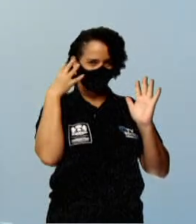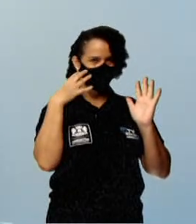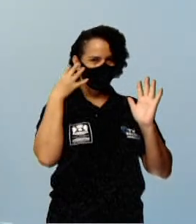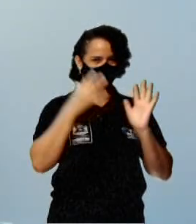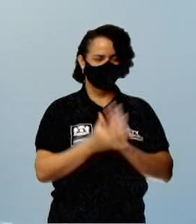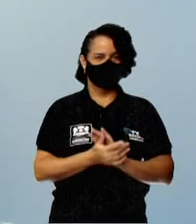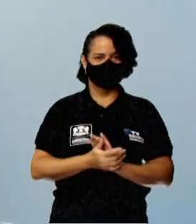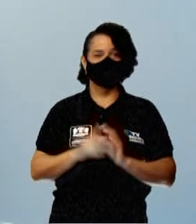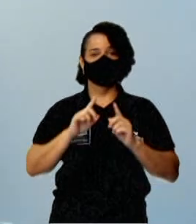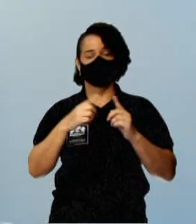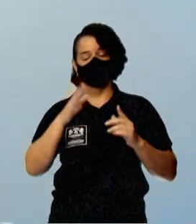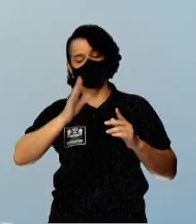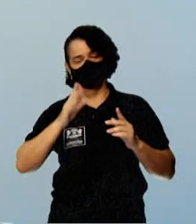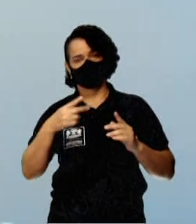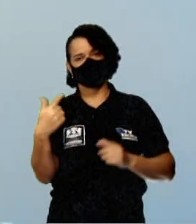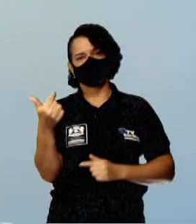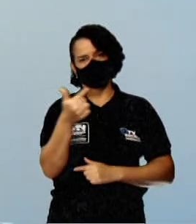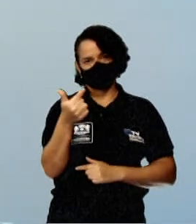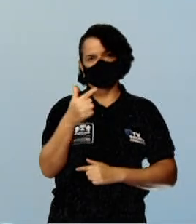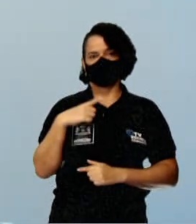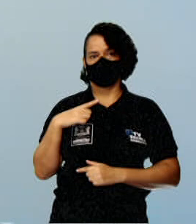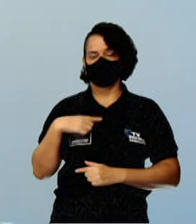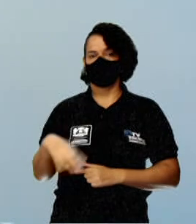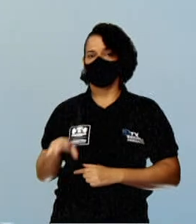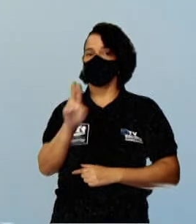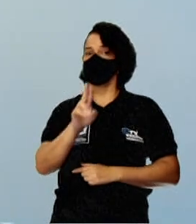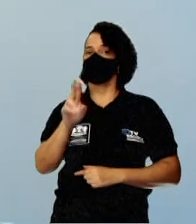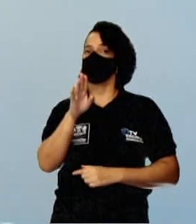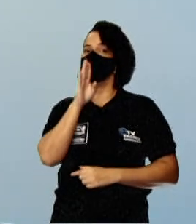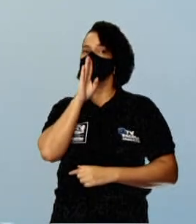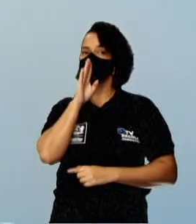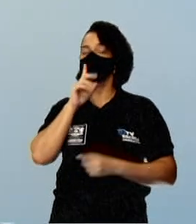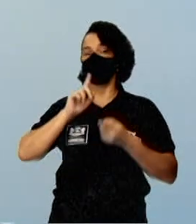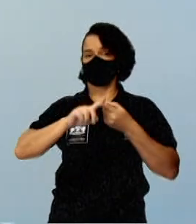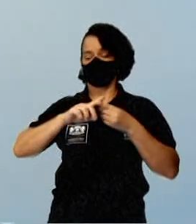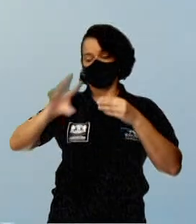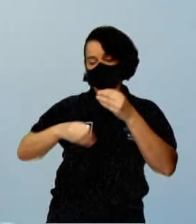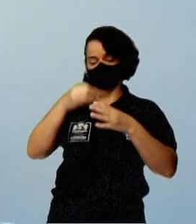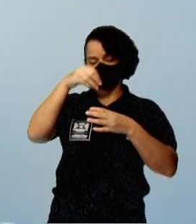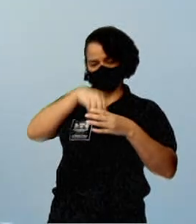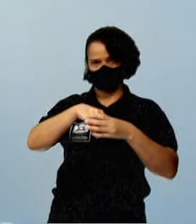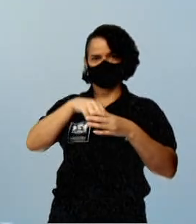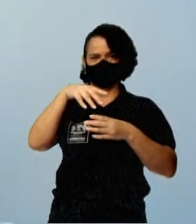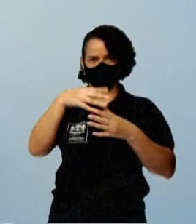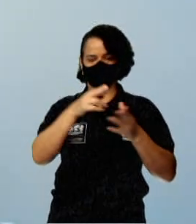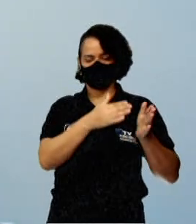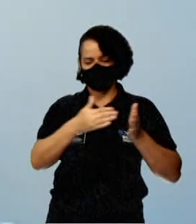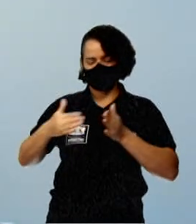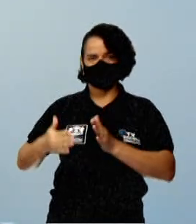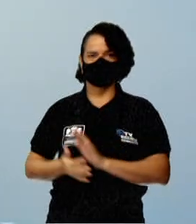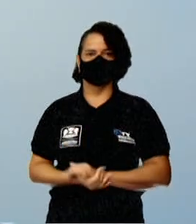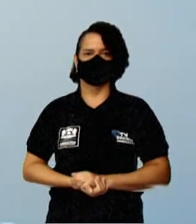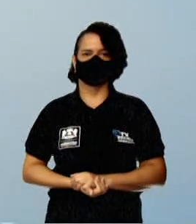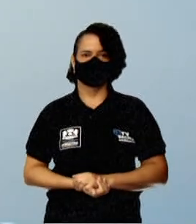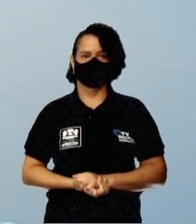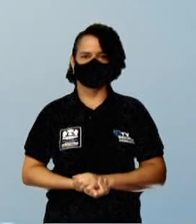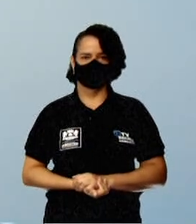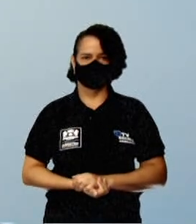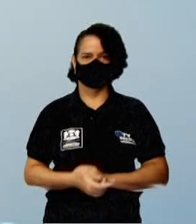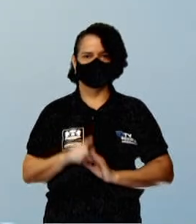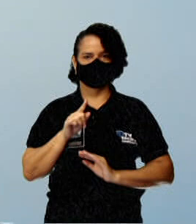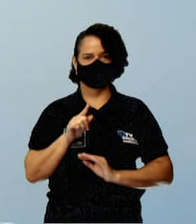um trecho que eu utilizei o silêncio também dentro dessa sequência. Aqui nós vamos, ó.